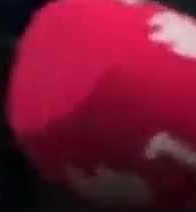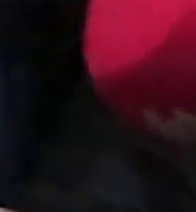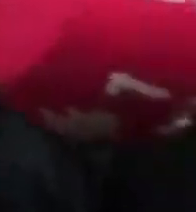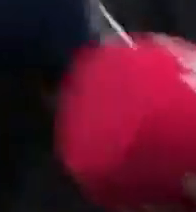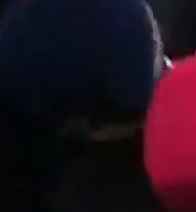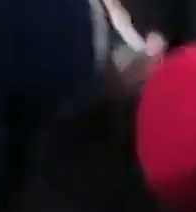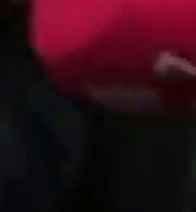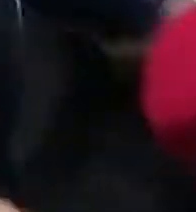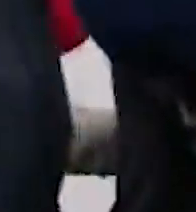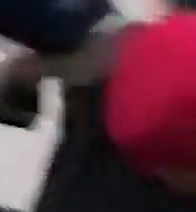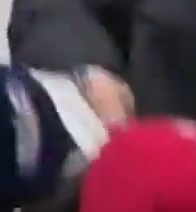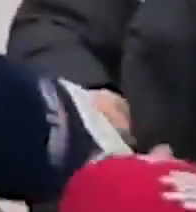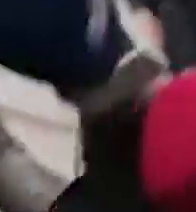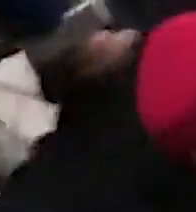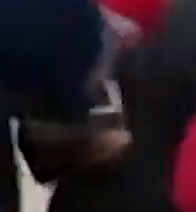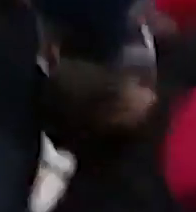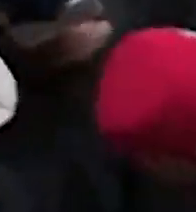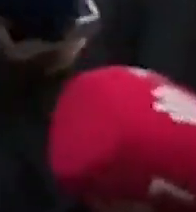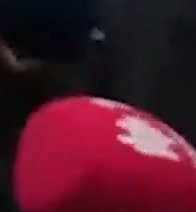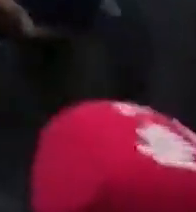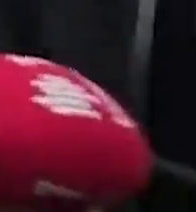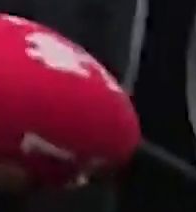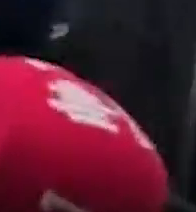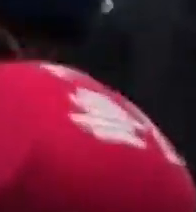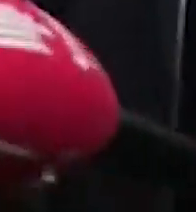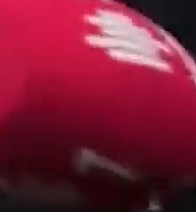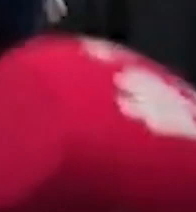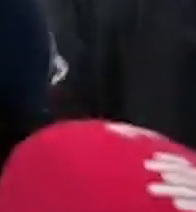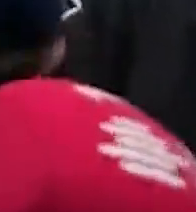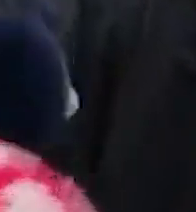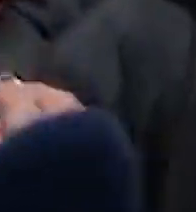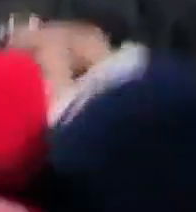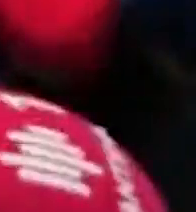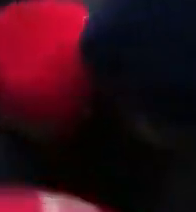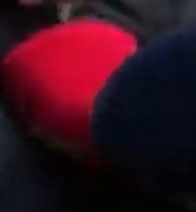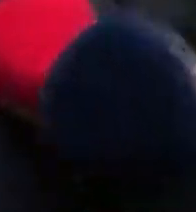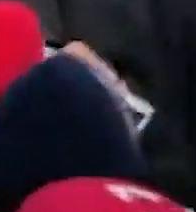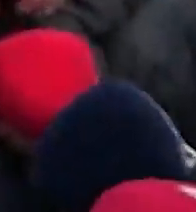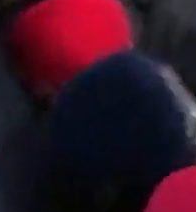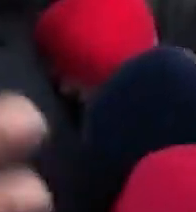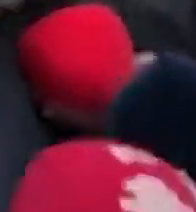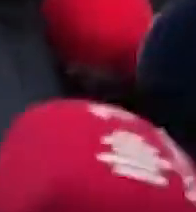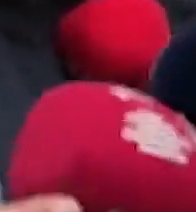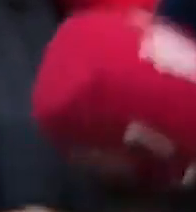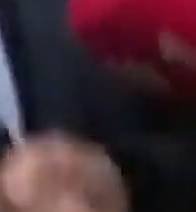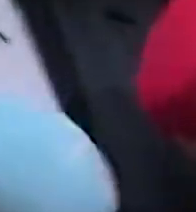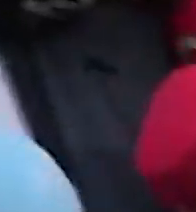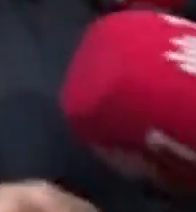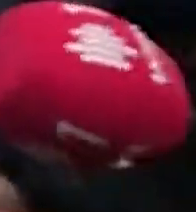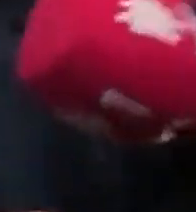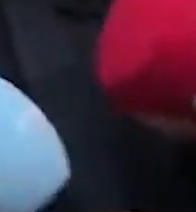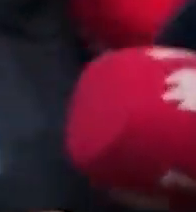Como é natural, os meus processos têm as suas fases e no final é que as coisas são apreciadas, portanto não é...